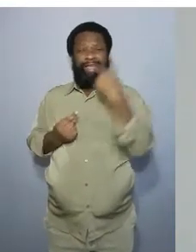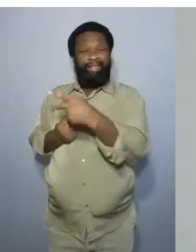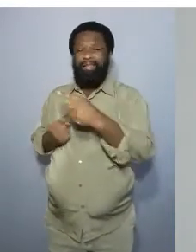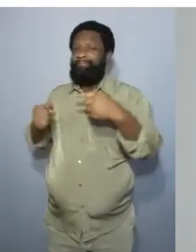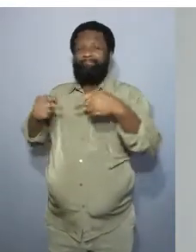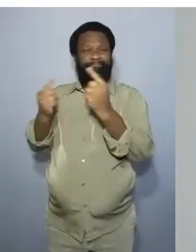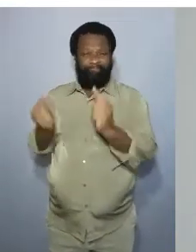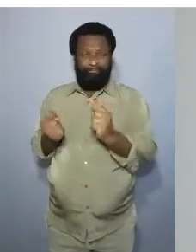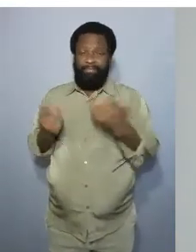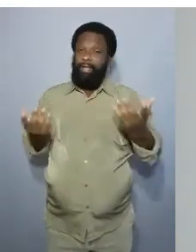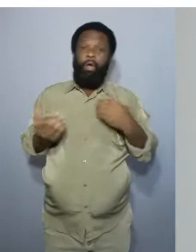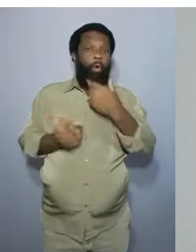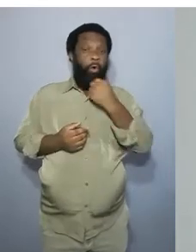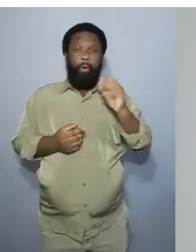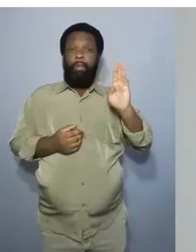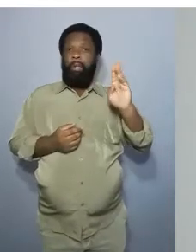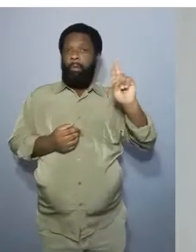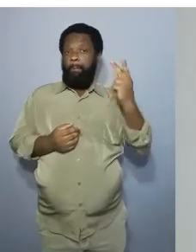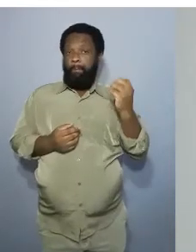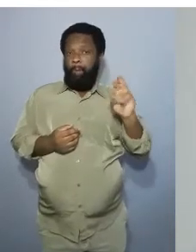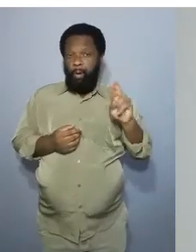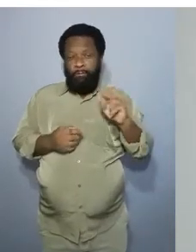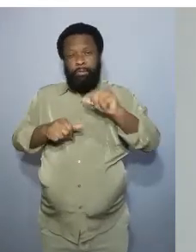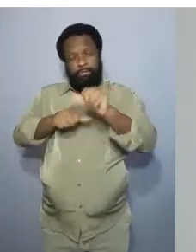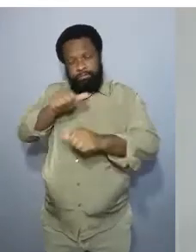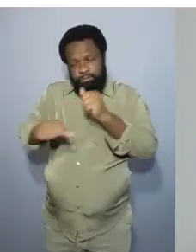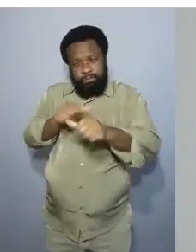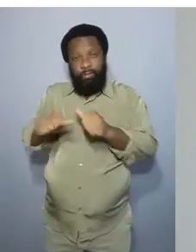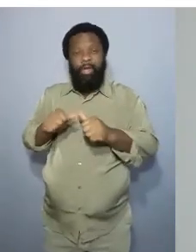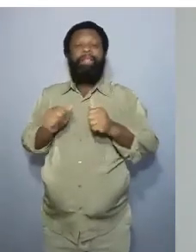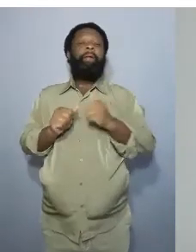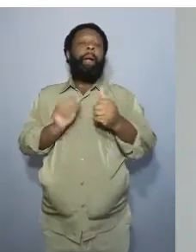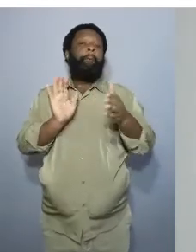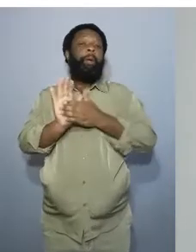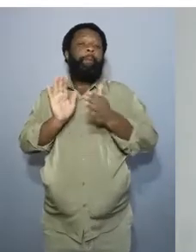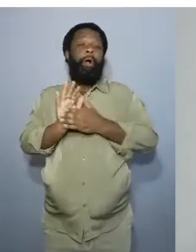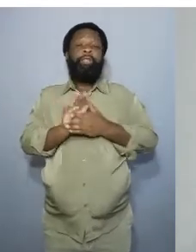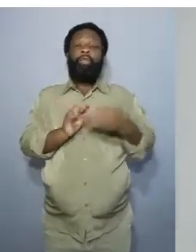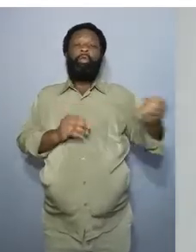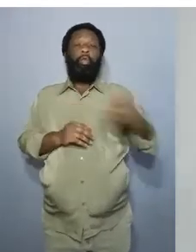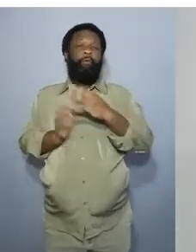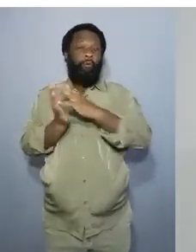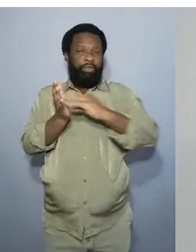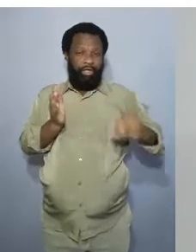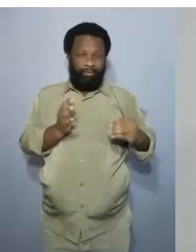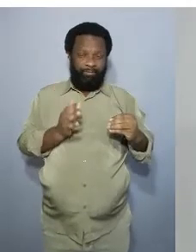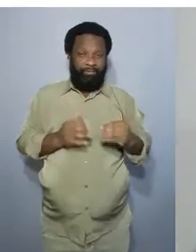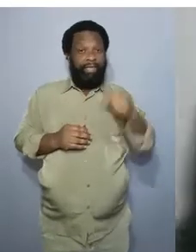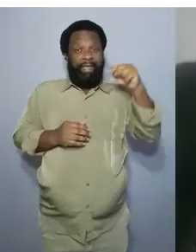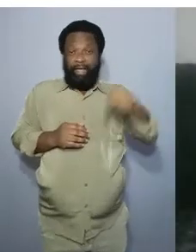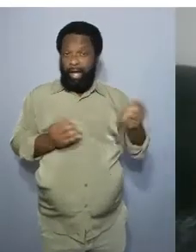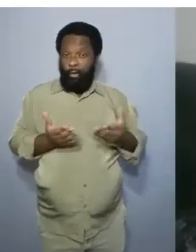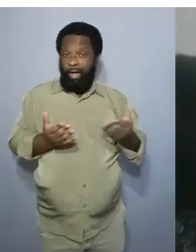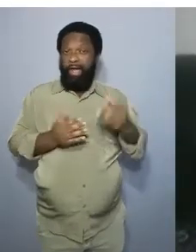essa ideia de Rutherford. Tudo bem? Então Bohr foi lá, aperfeiçoou, consertou isso e propôs esse modelo em 1913. Pessoal,